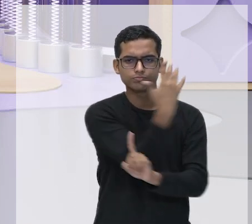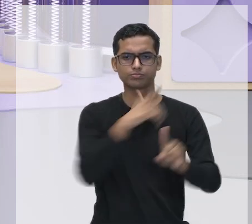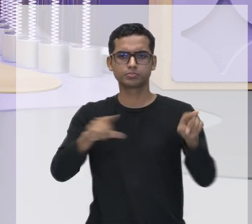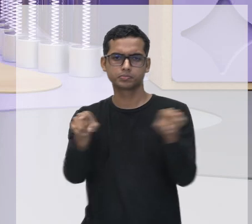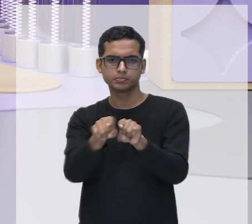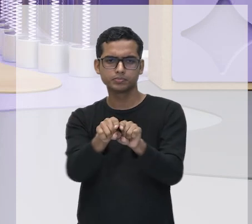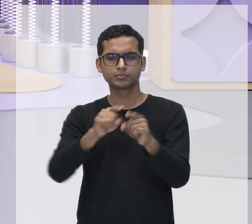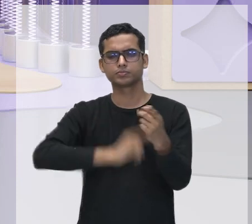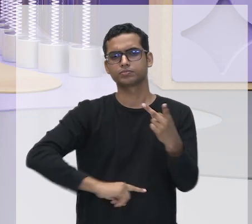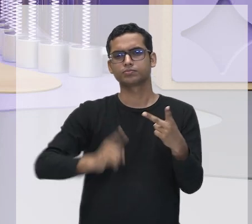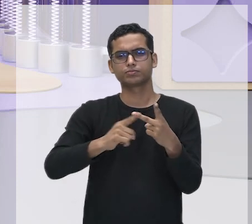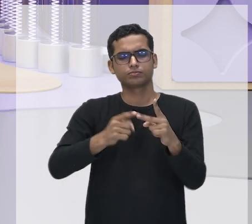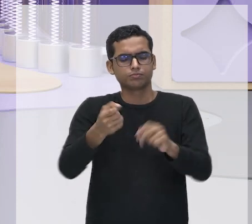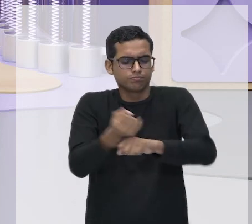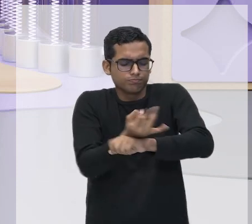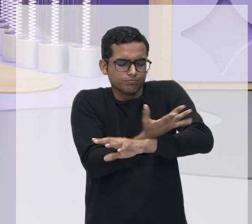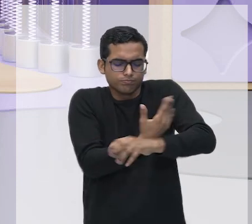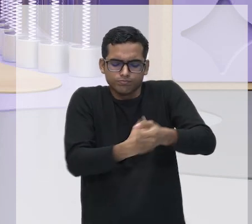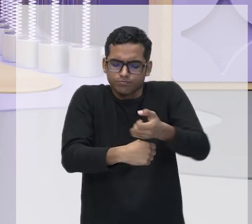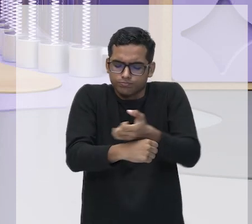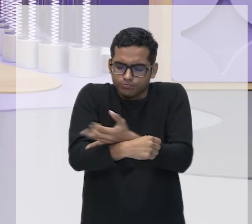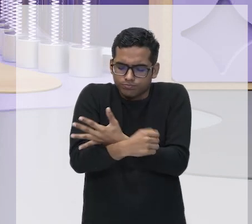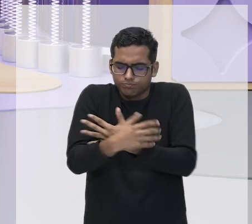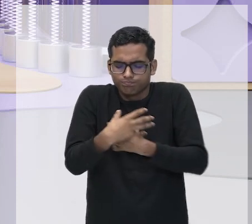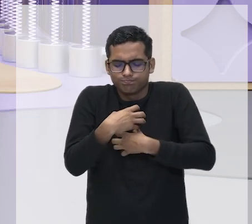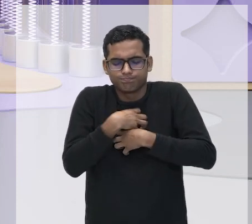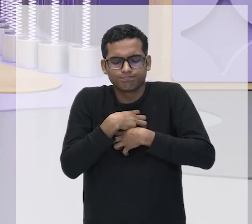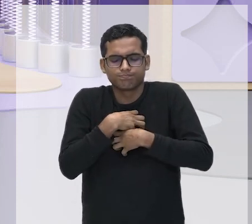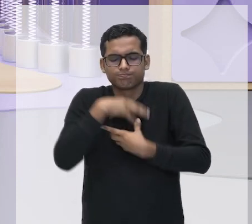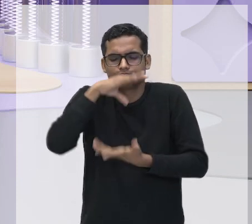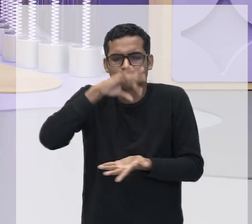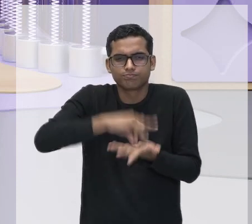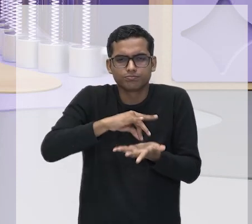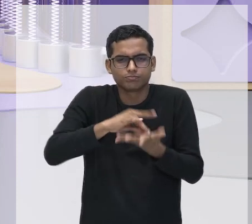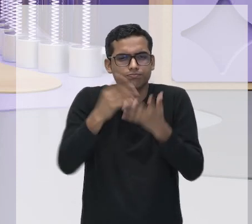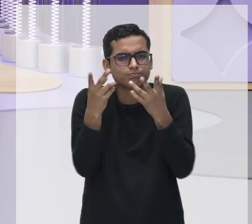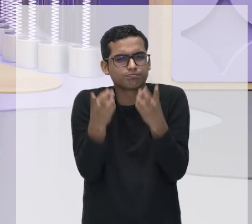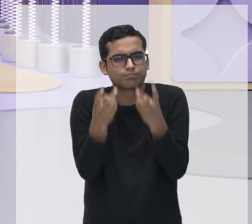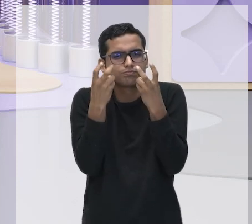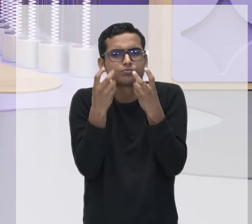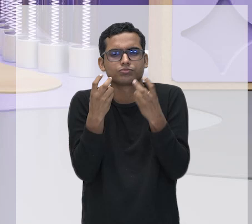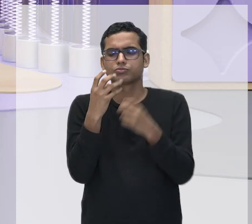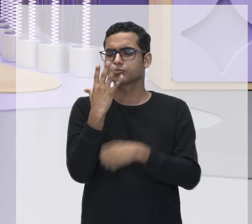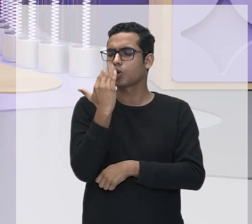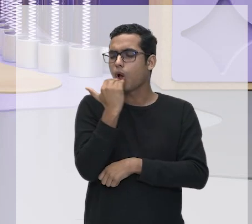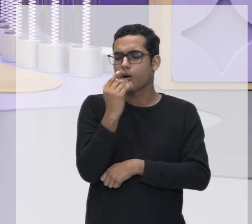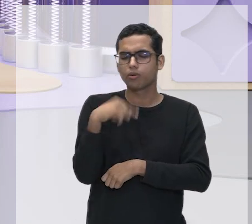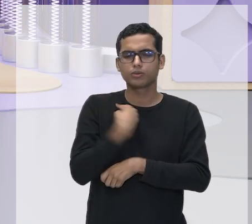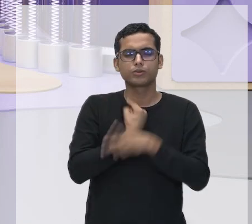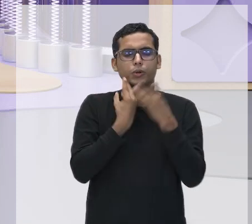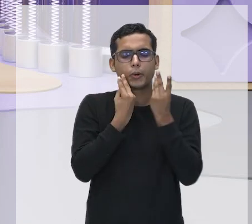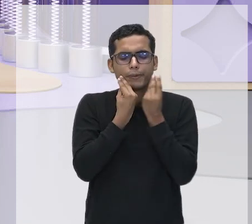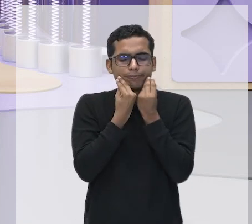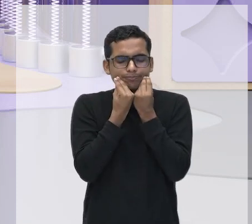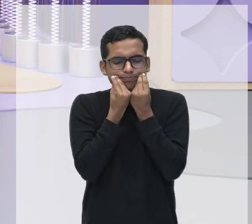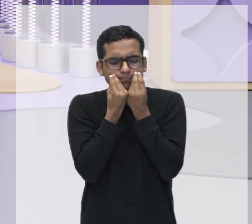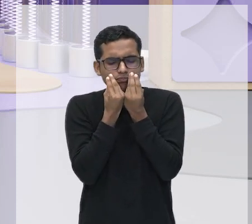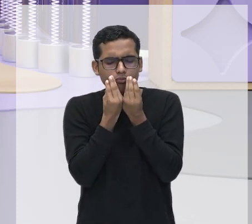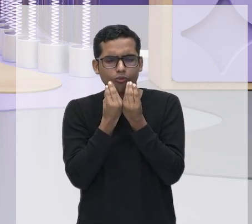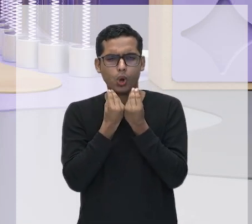emoções, o que nós sentimos, o que nós, a comida que nós saboreamos,